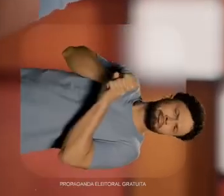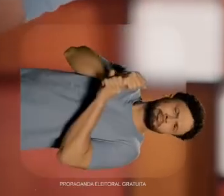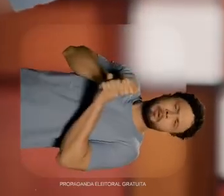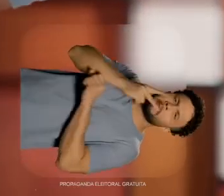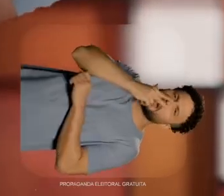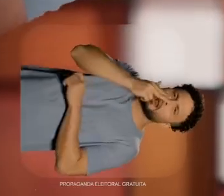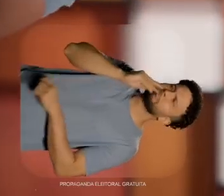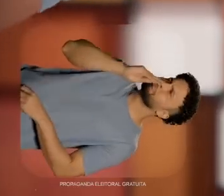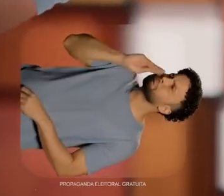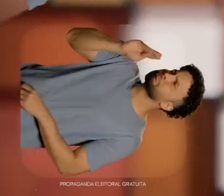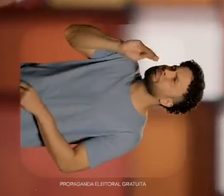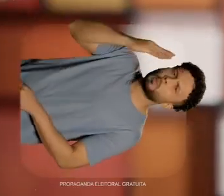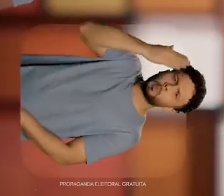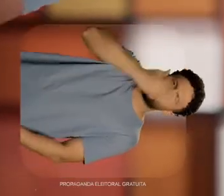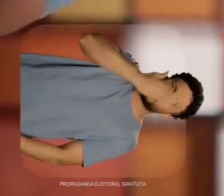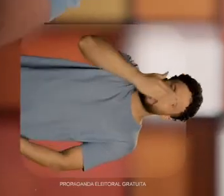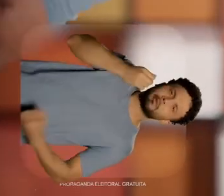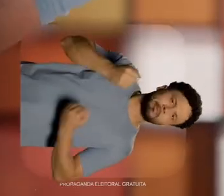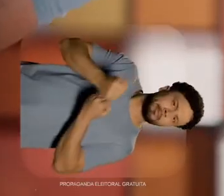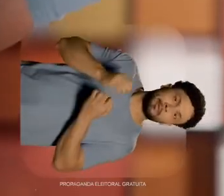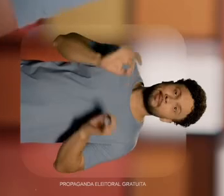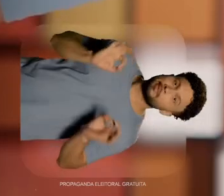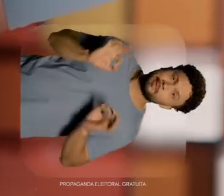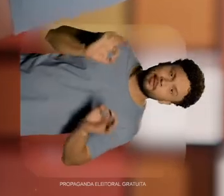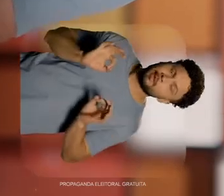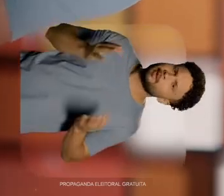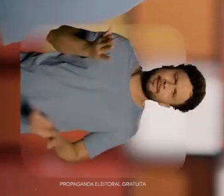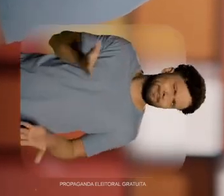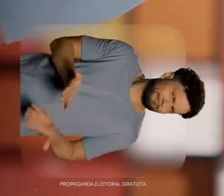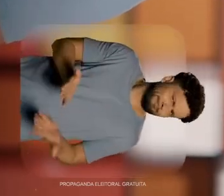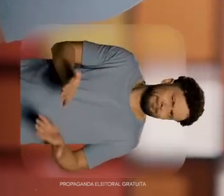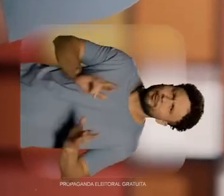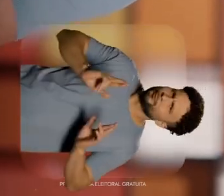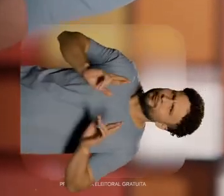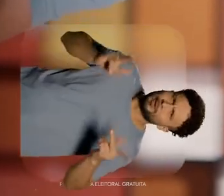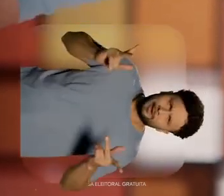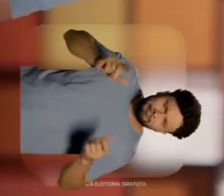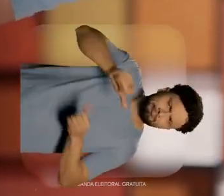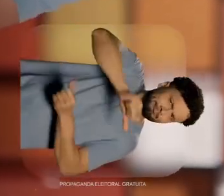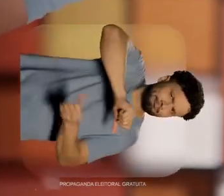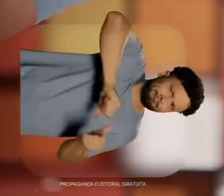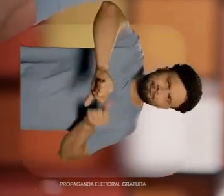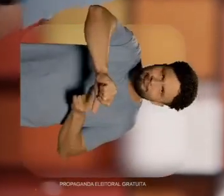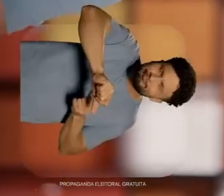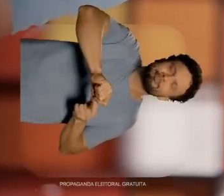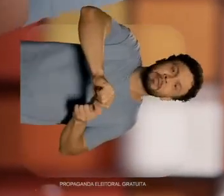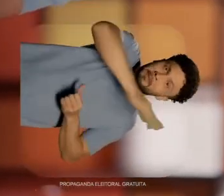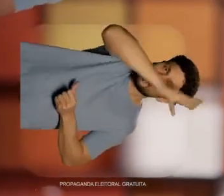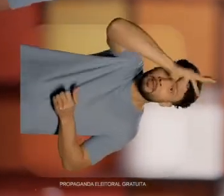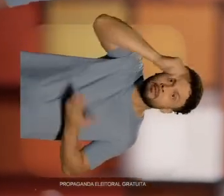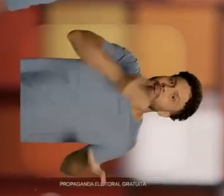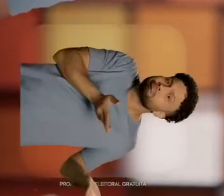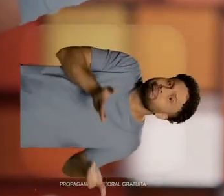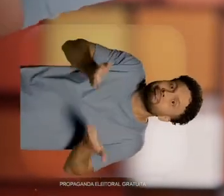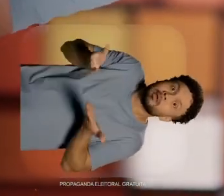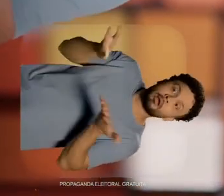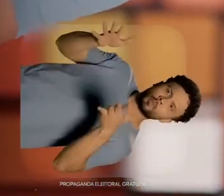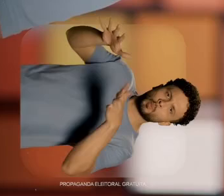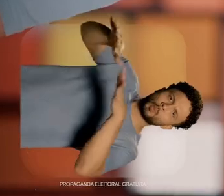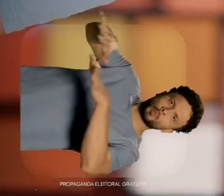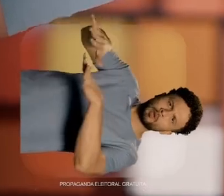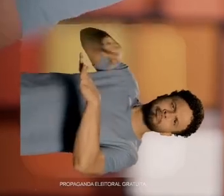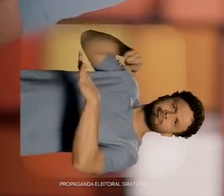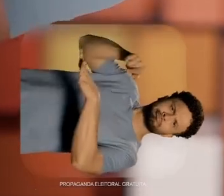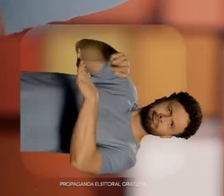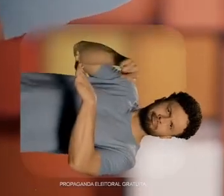ficaram invisíveis, sem apoio. Agora não. Estamos tornando Manaus uma cidade que acolhe e inclui. Porque